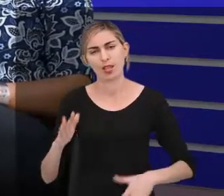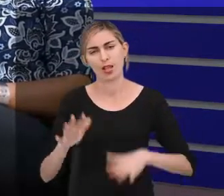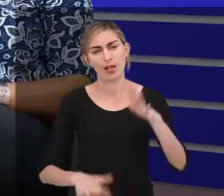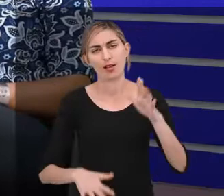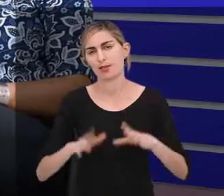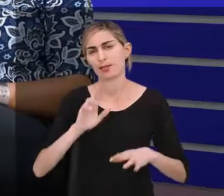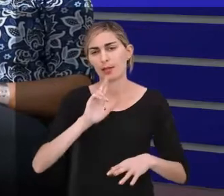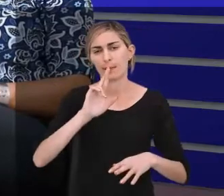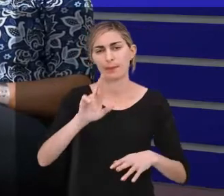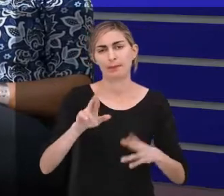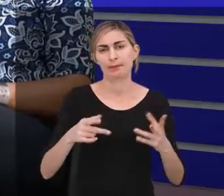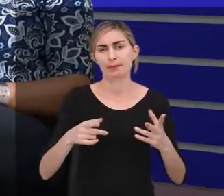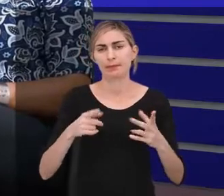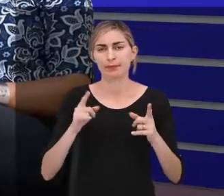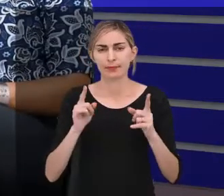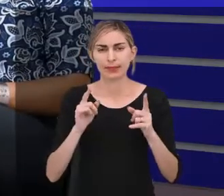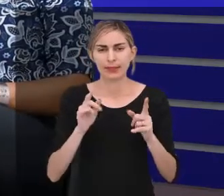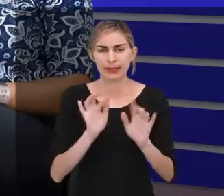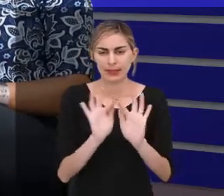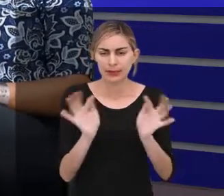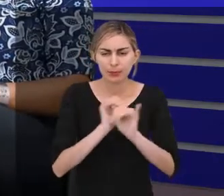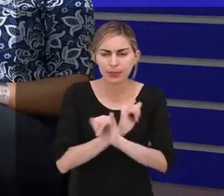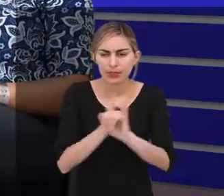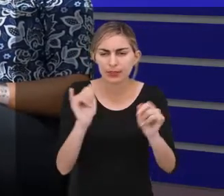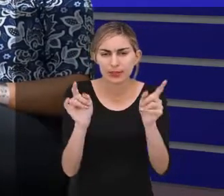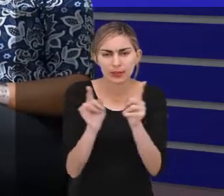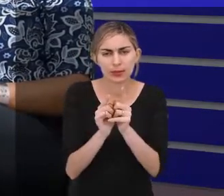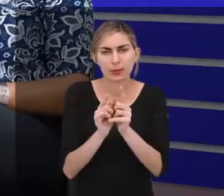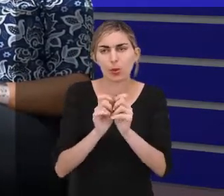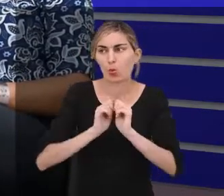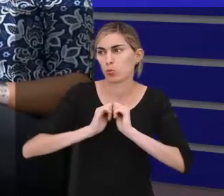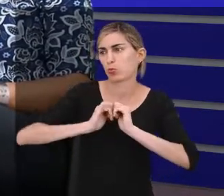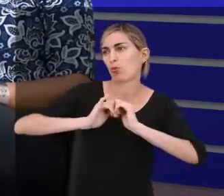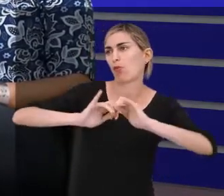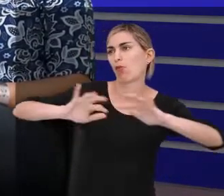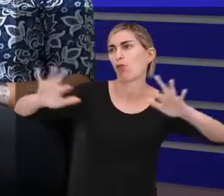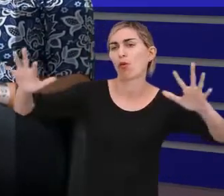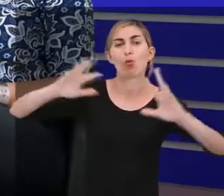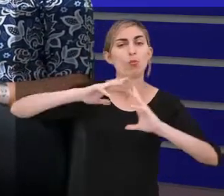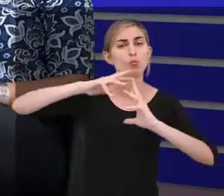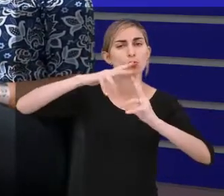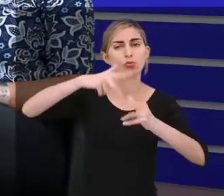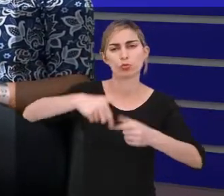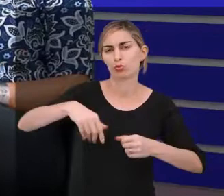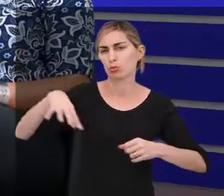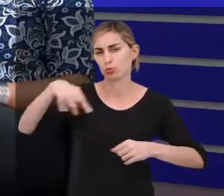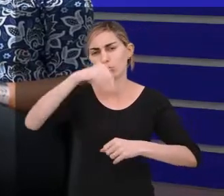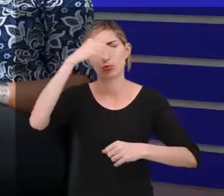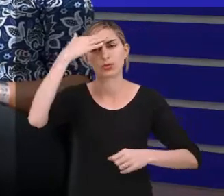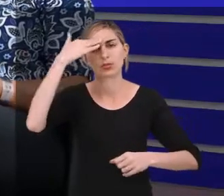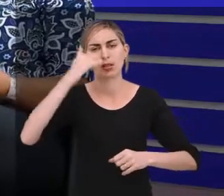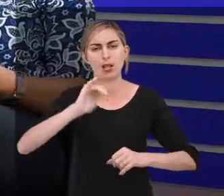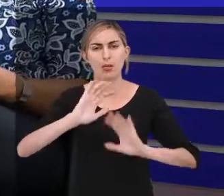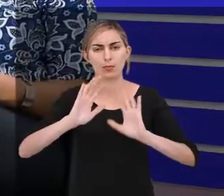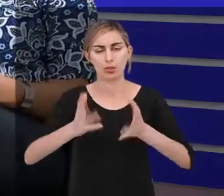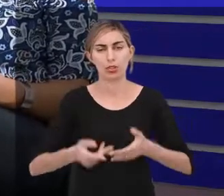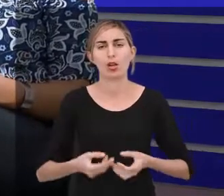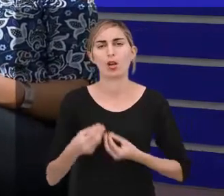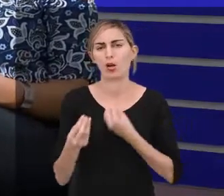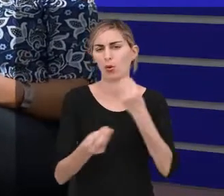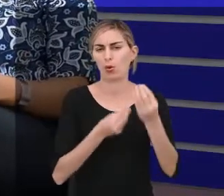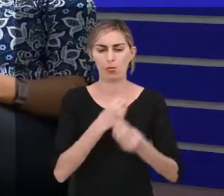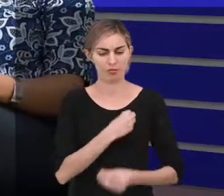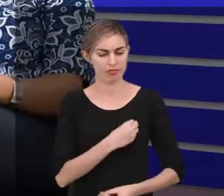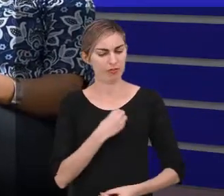uma noticiazinha viraliza, se torna uma notícia mundial, e aí? E é falsa, né? E o impacto na vida